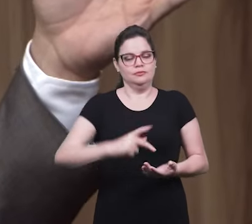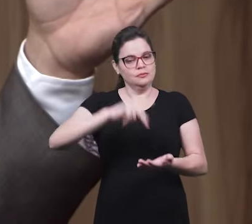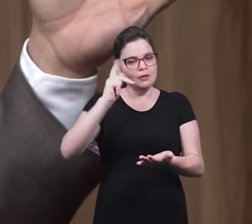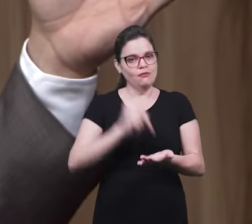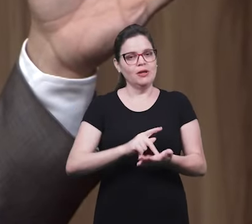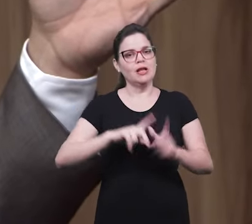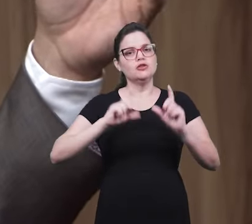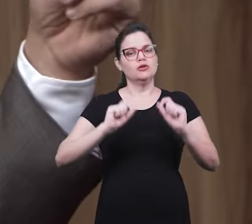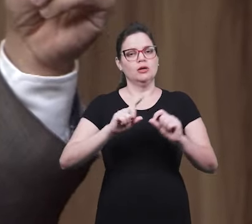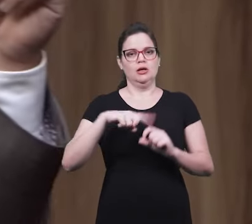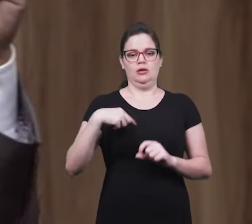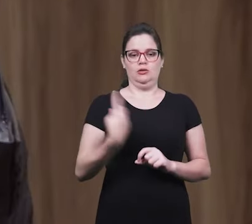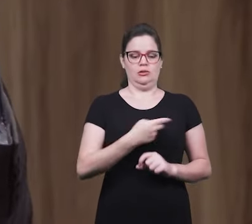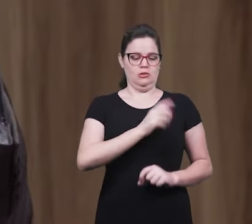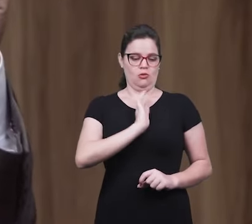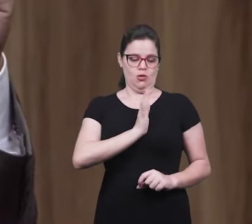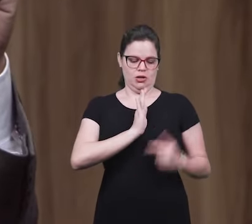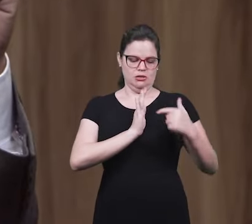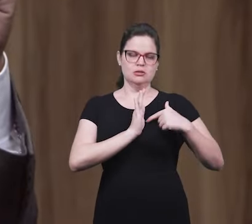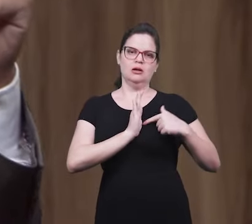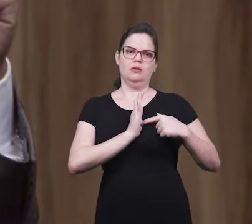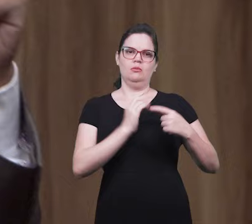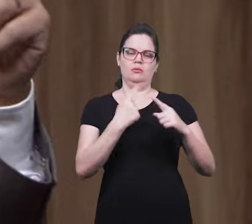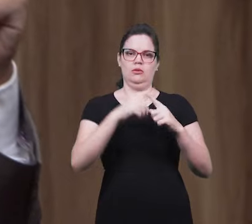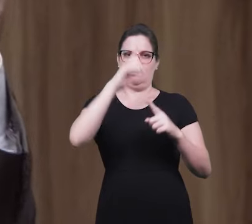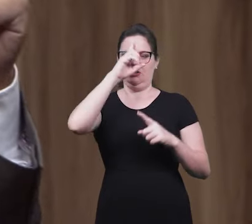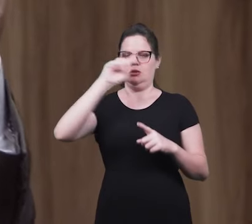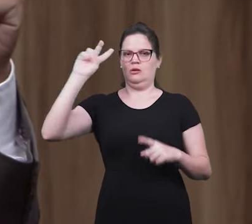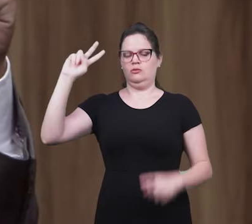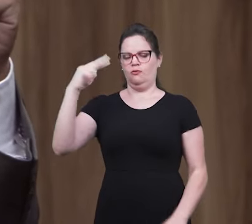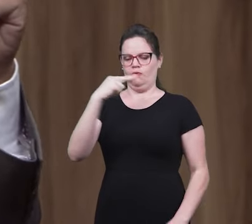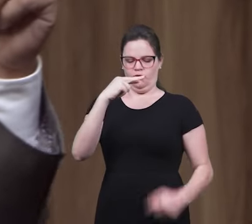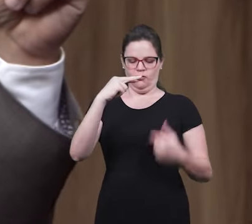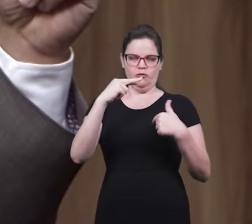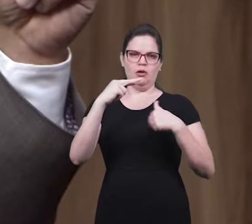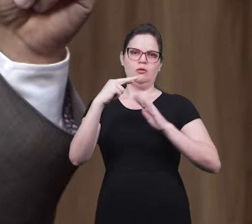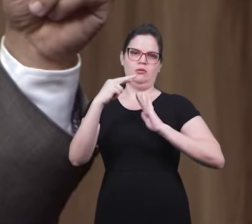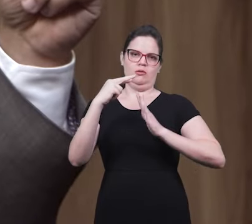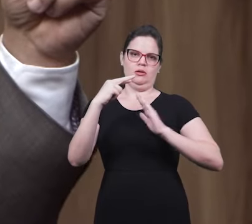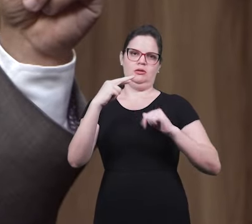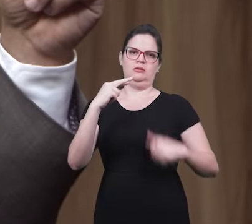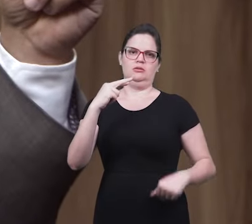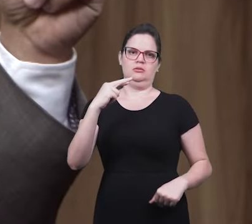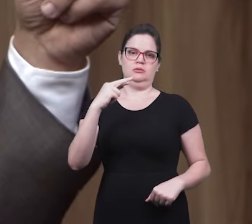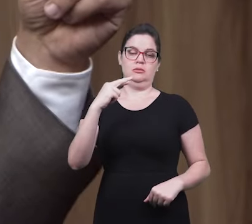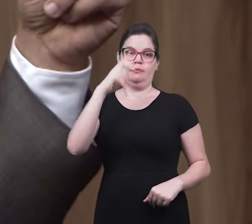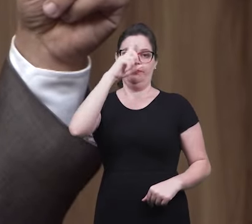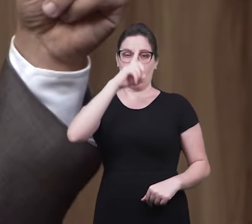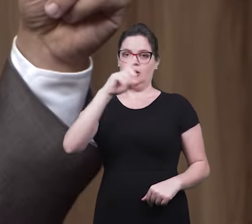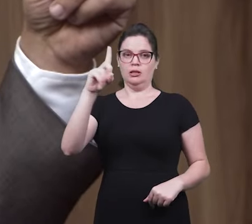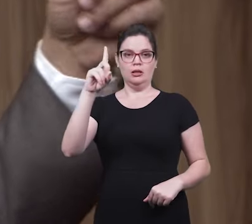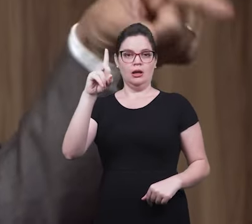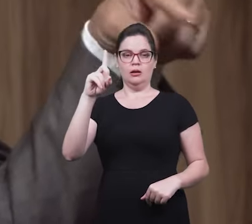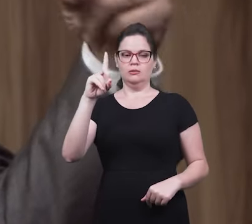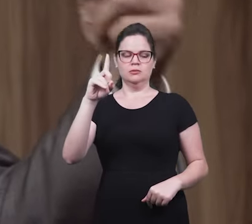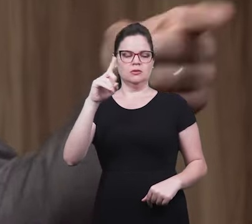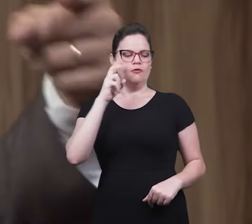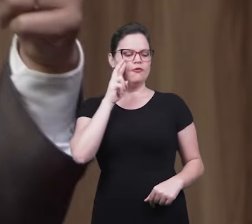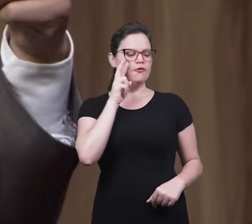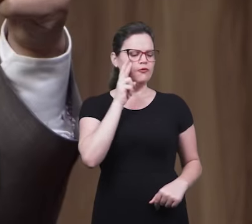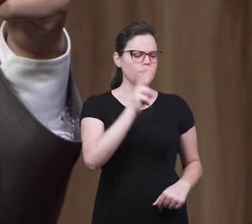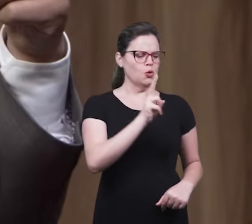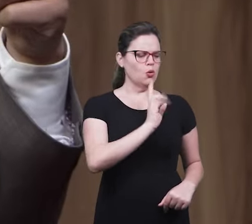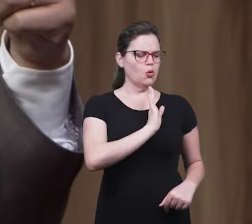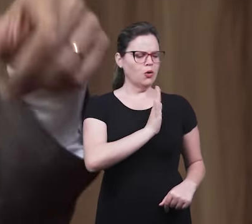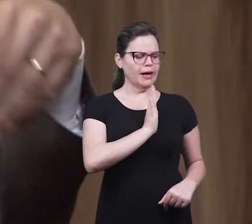aqui principal é o coração. Deus vê o coração. E Deus não se agradou, porque eles